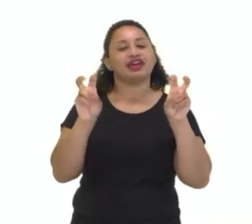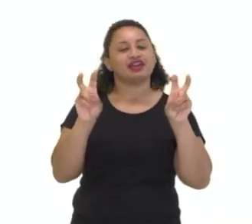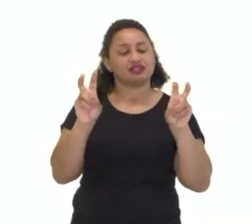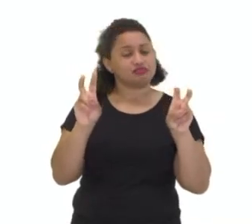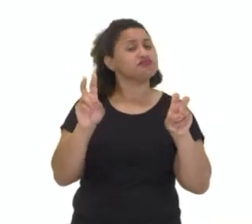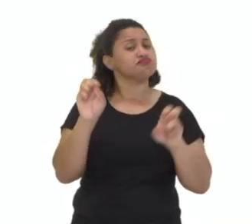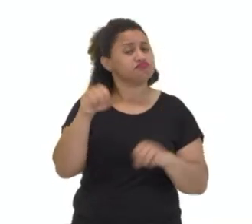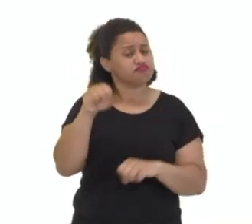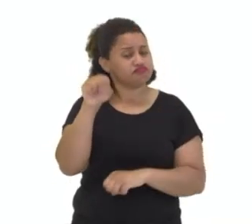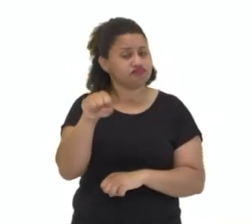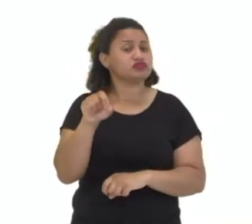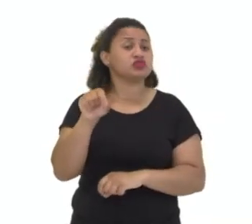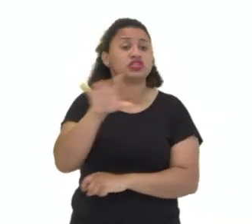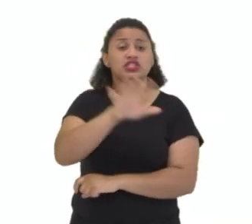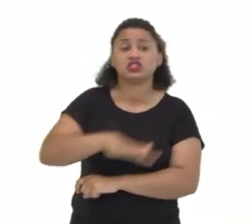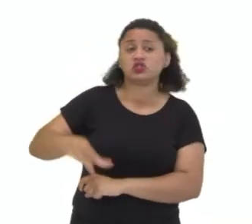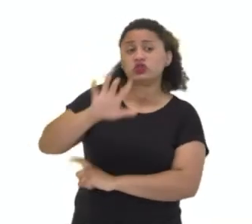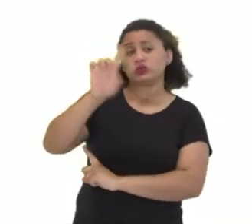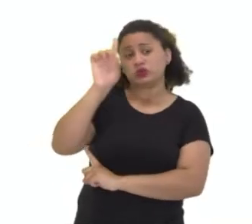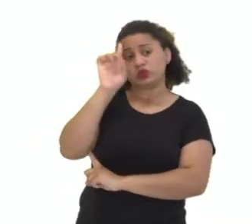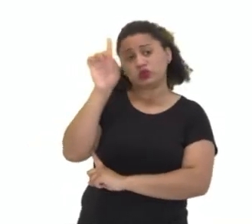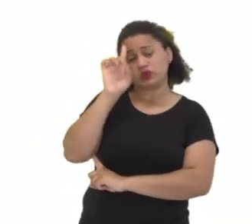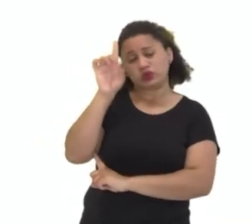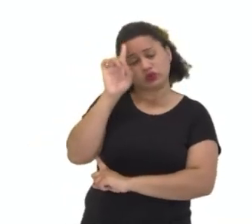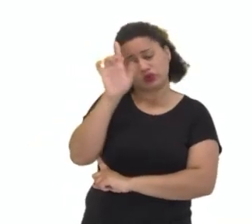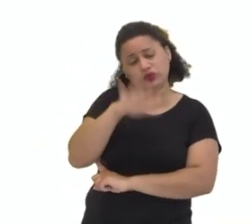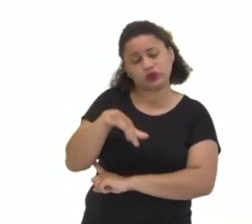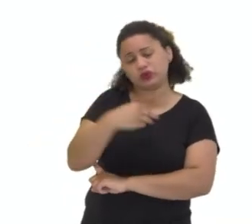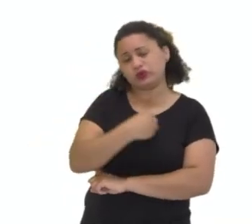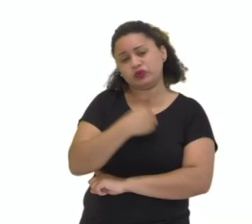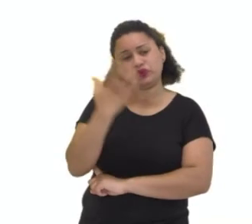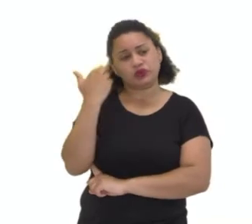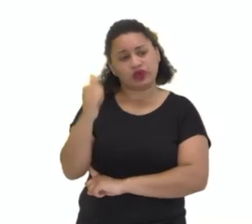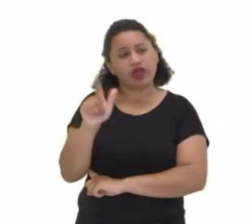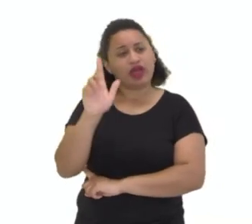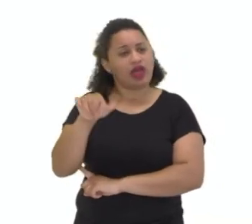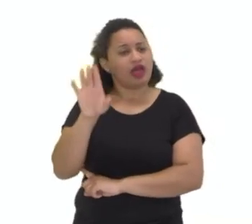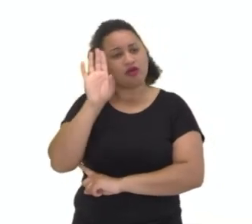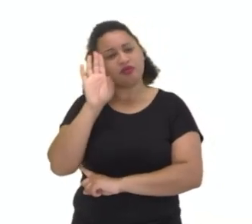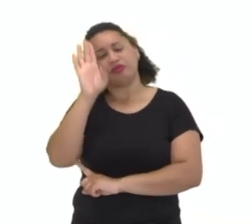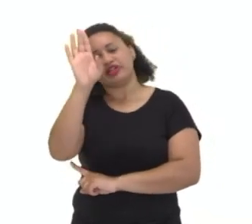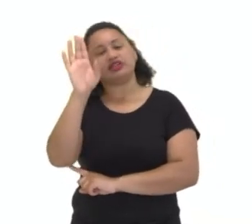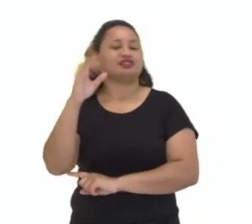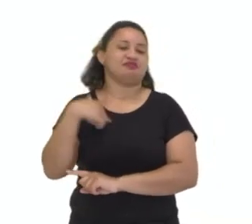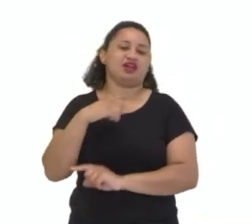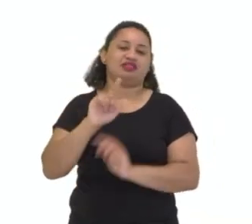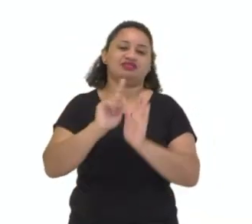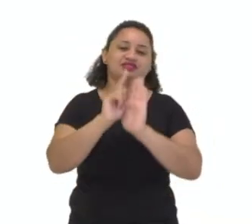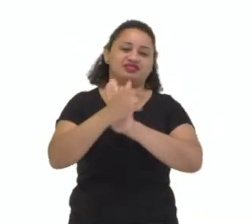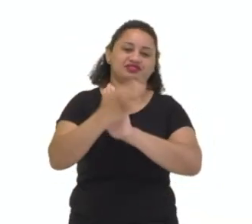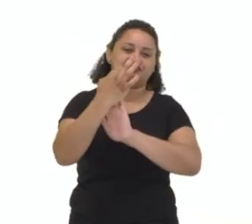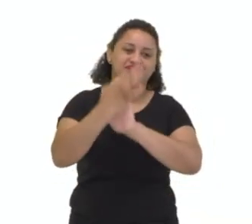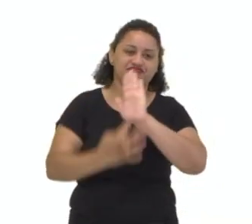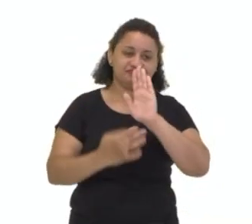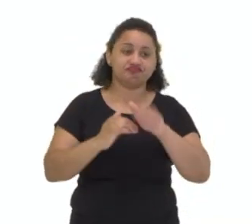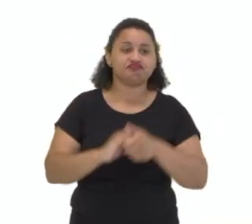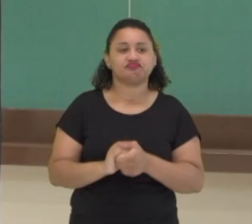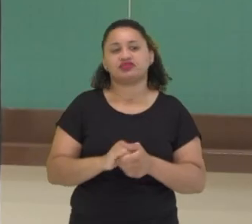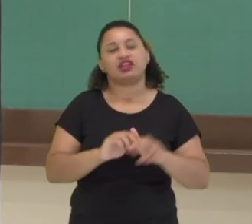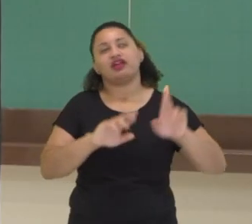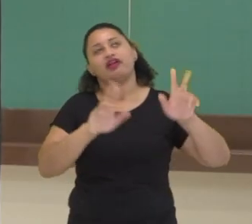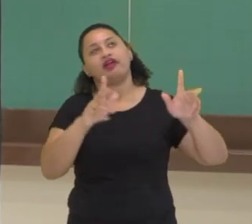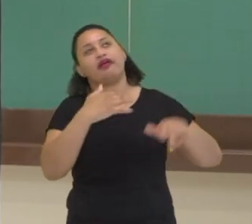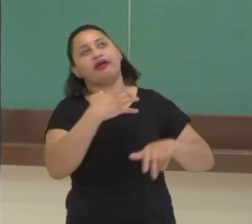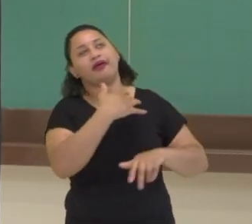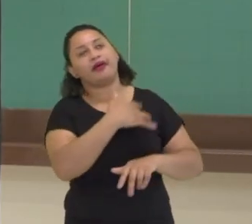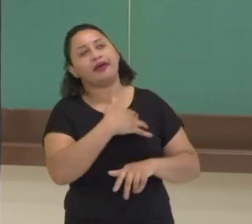mesmo. O cotidiano, né, o dia a dia, é o grande assunto deste gênero. Diferentemente do romance,